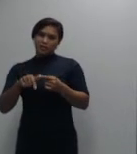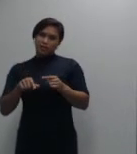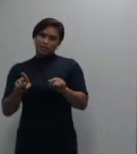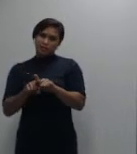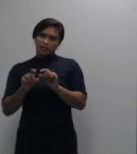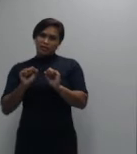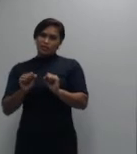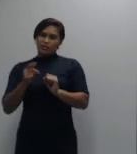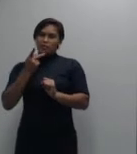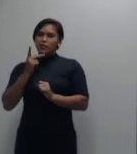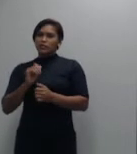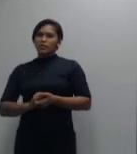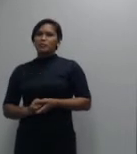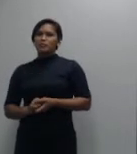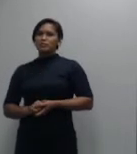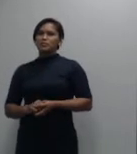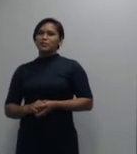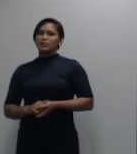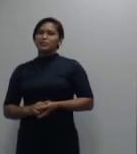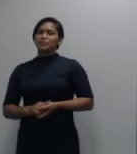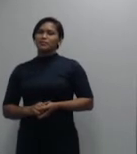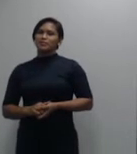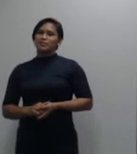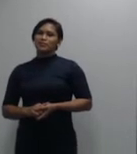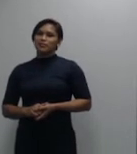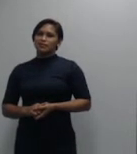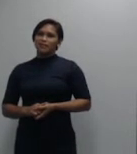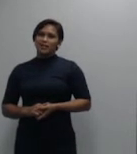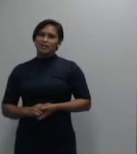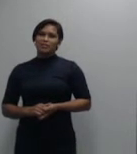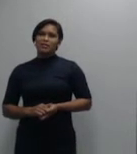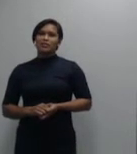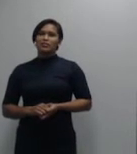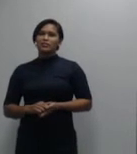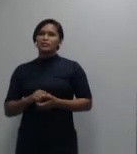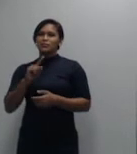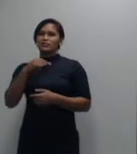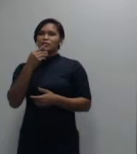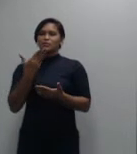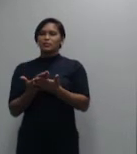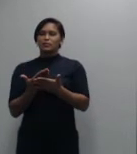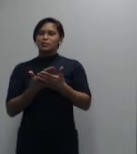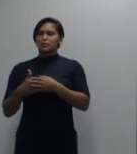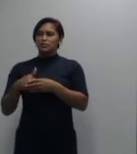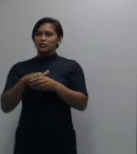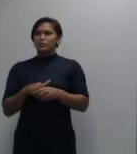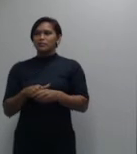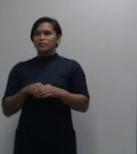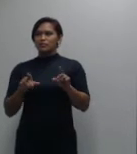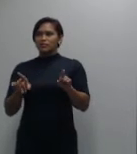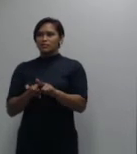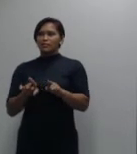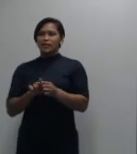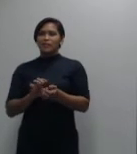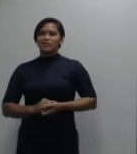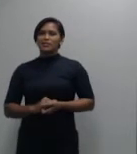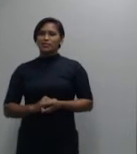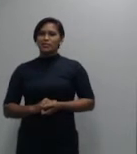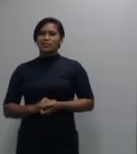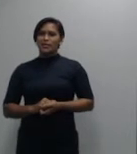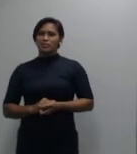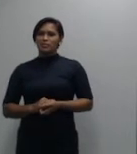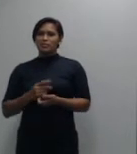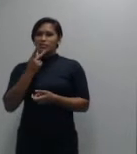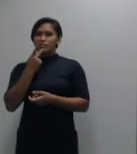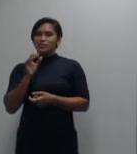por isso presidente que eu adiantaria um pedido de voo de vista kazzio algum outro colega não